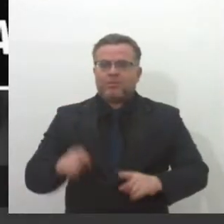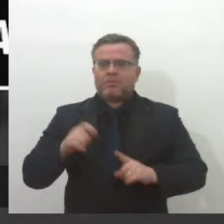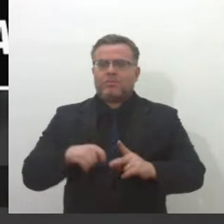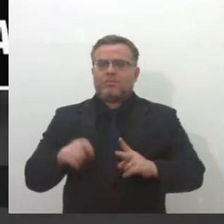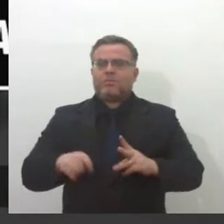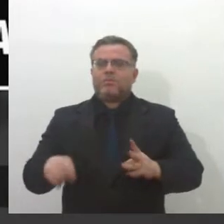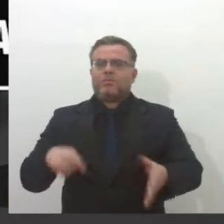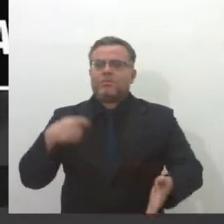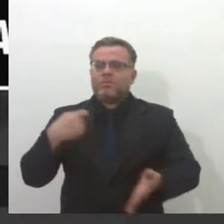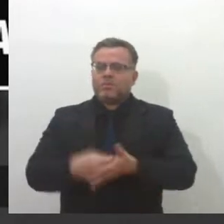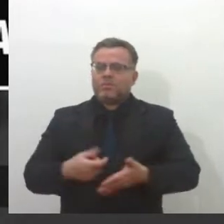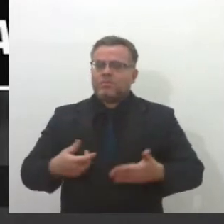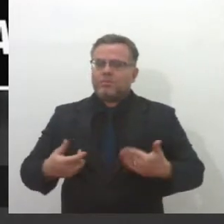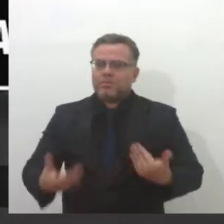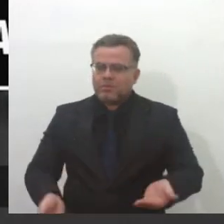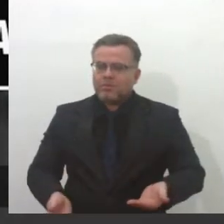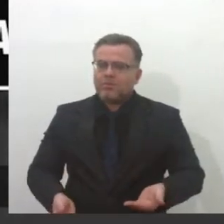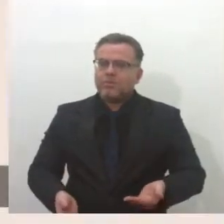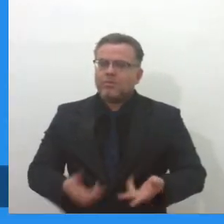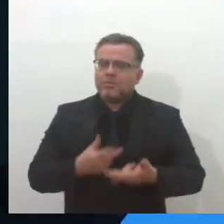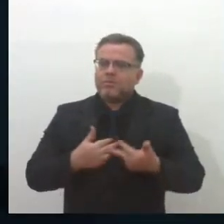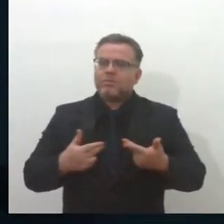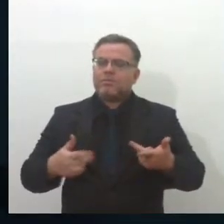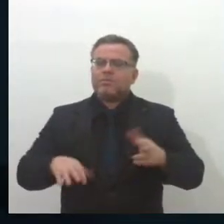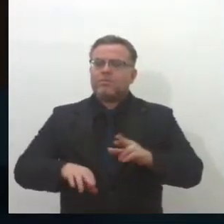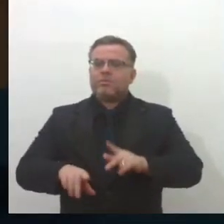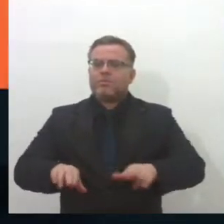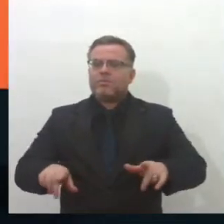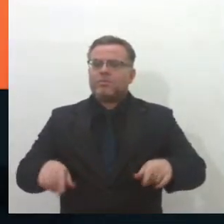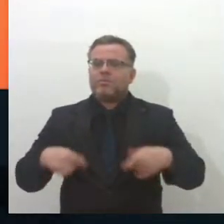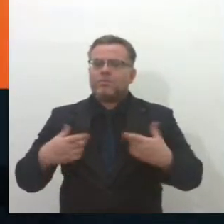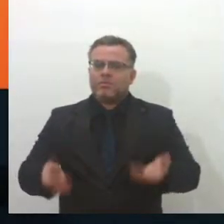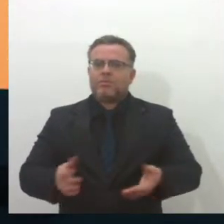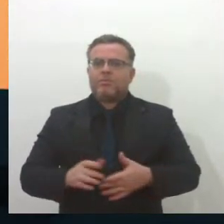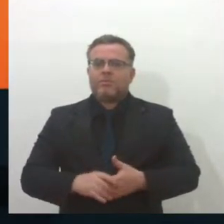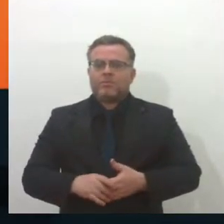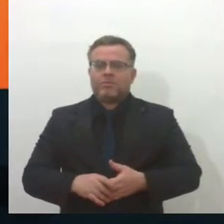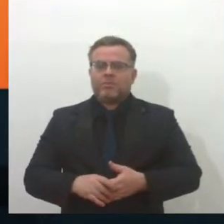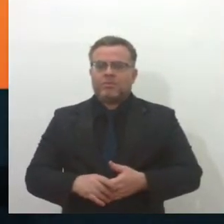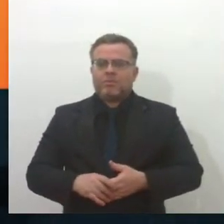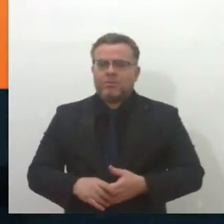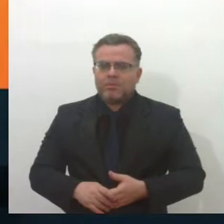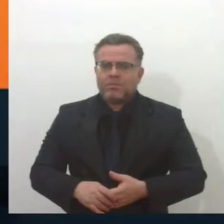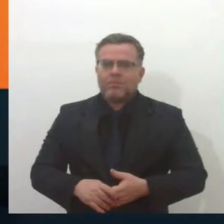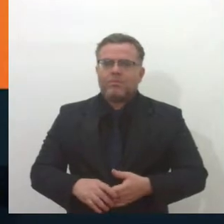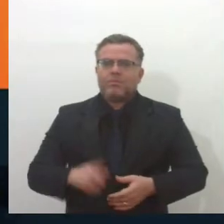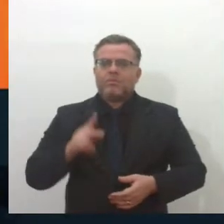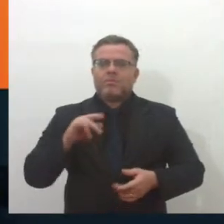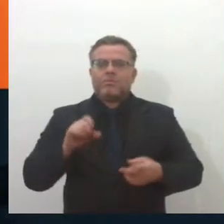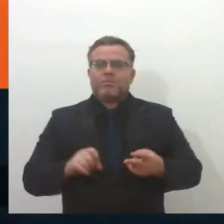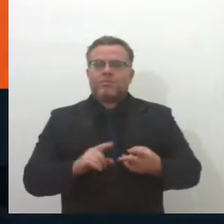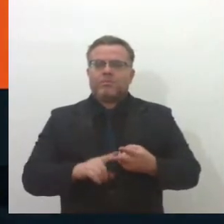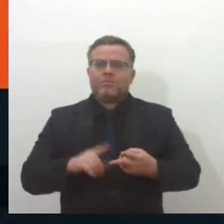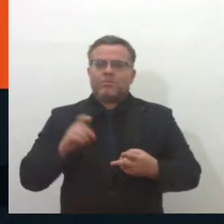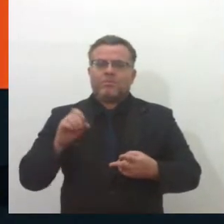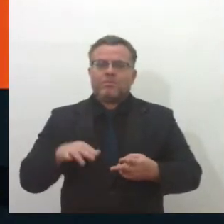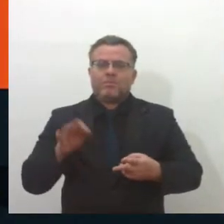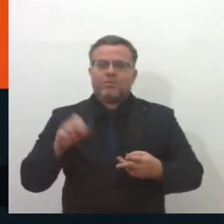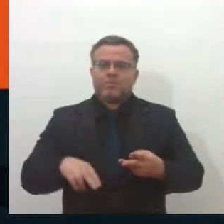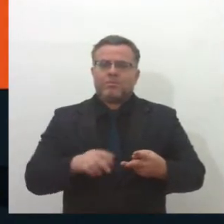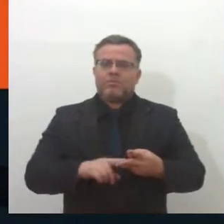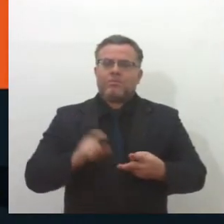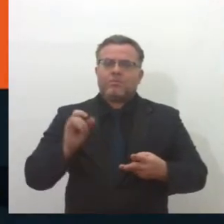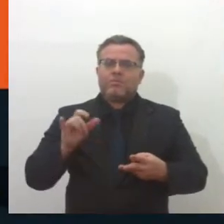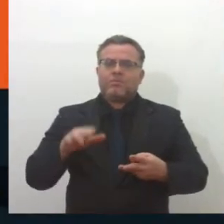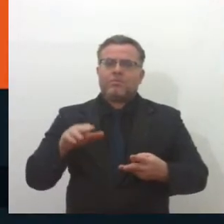governos federal, estadual e municipal. São o PIS, o COFINS, o ICMS e a Contribuição